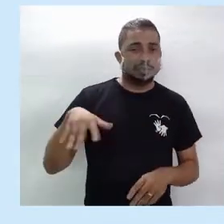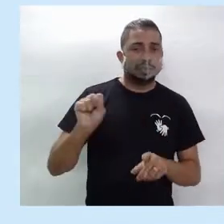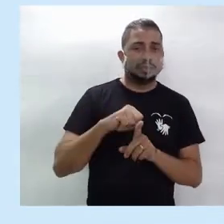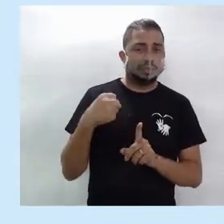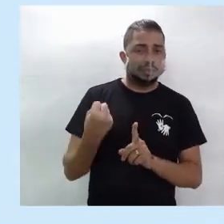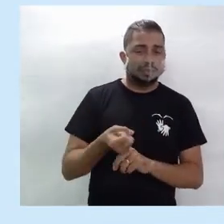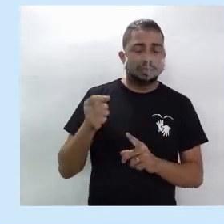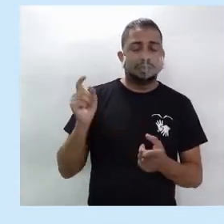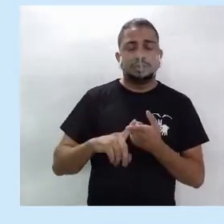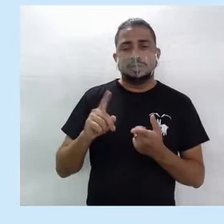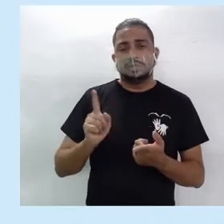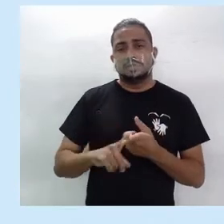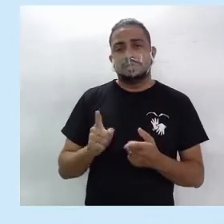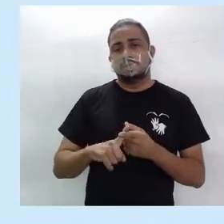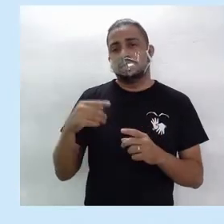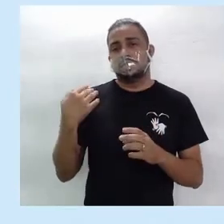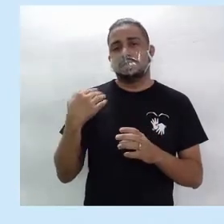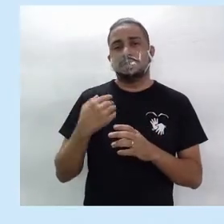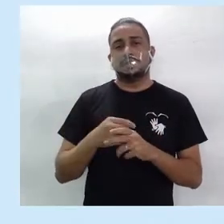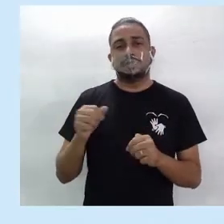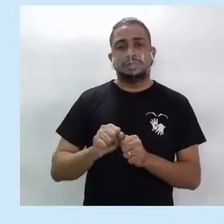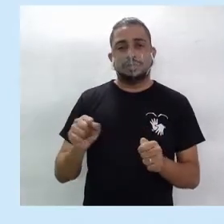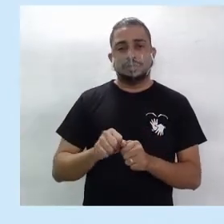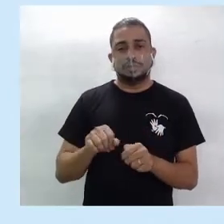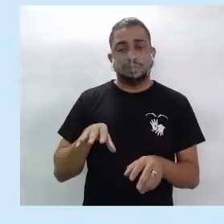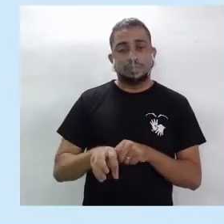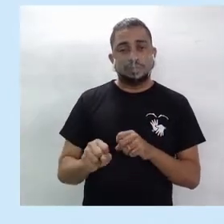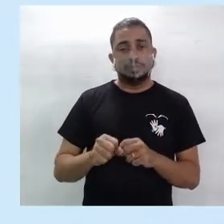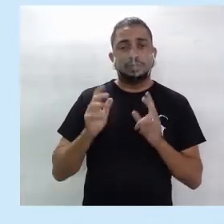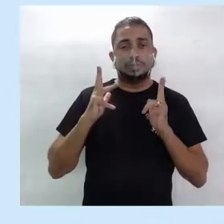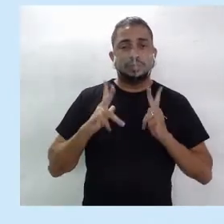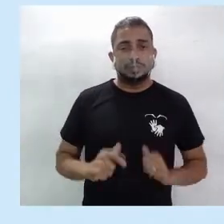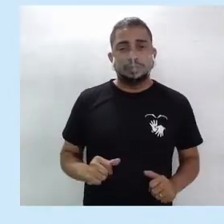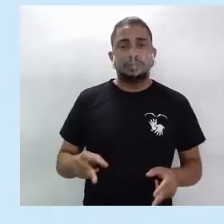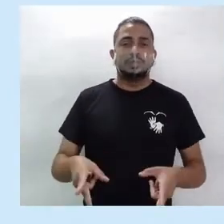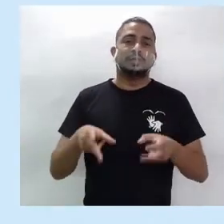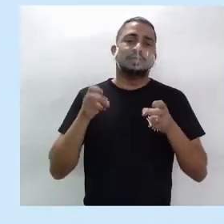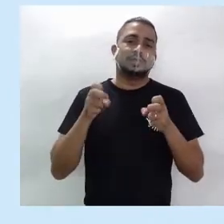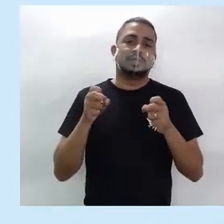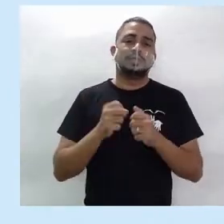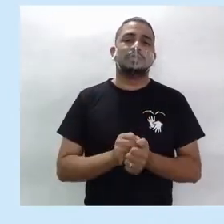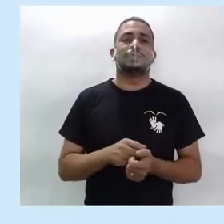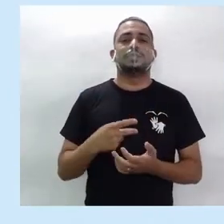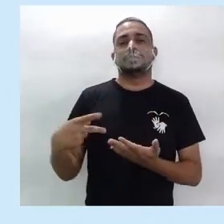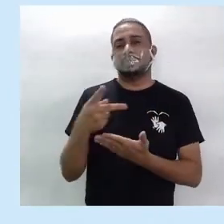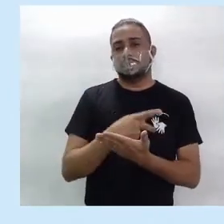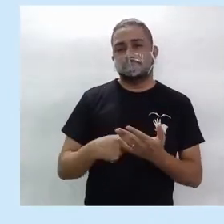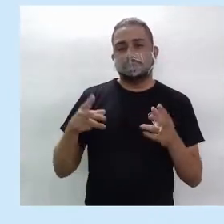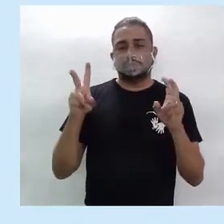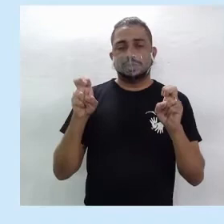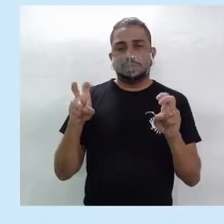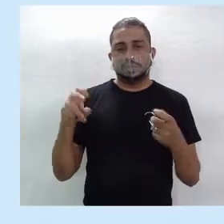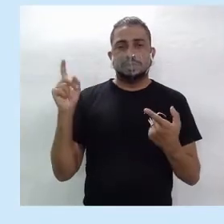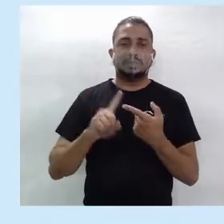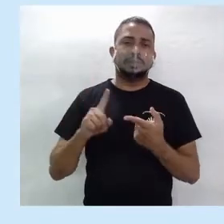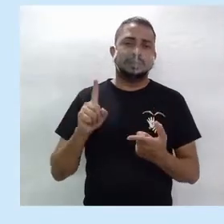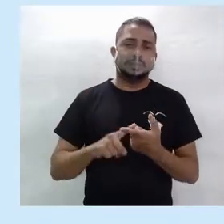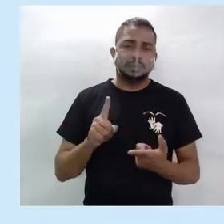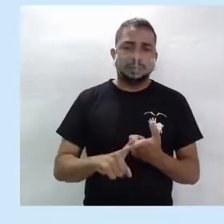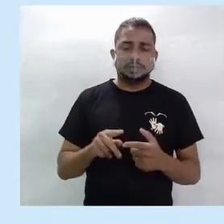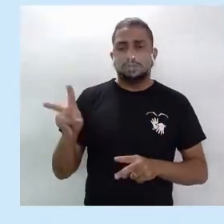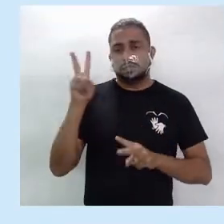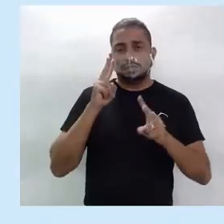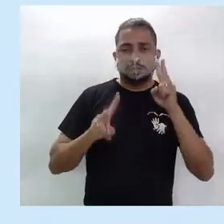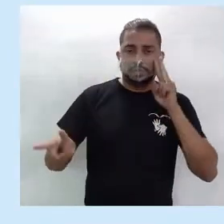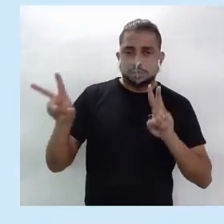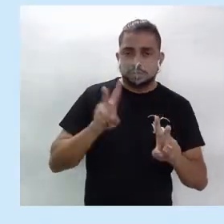sociais em meio a formações humanas, tá? Então a gente vai observar um pouquinho sobre mapas temáticos e também a